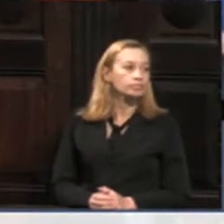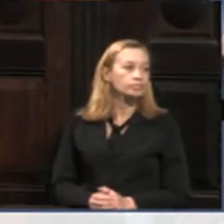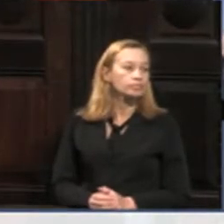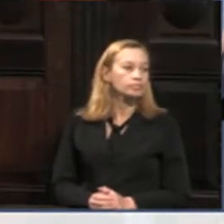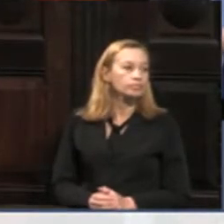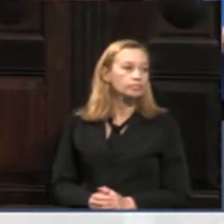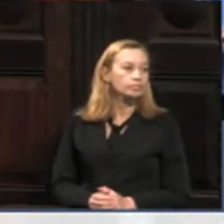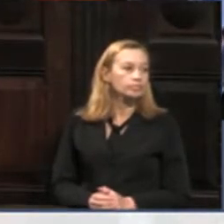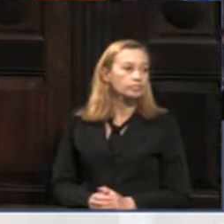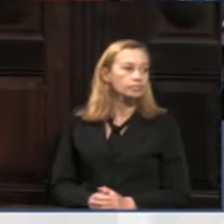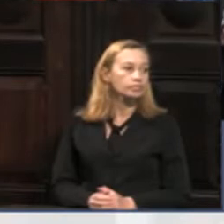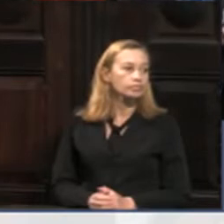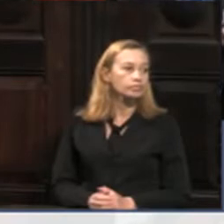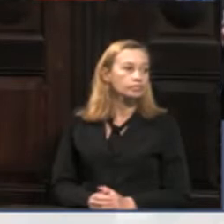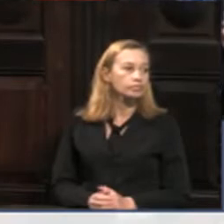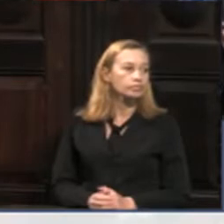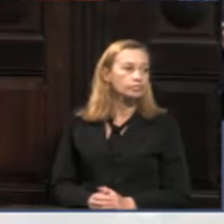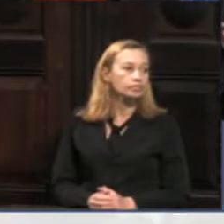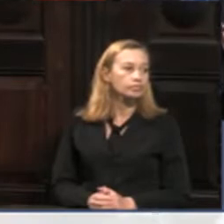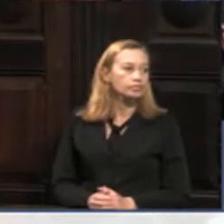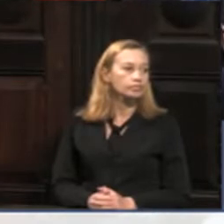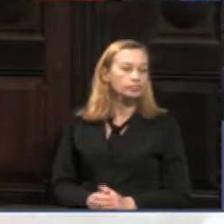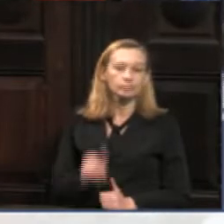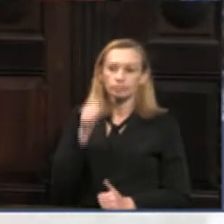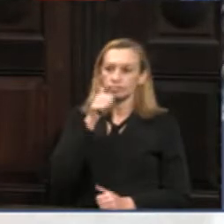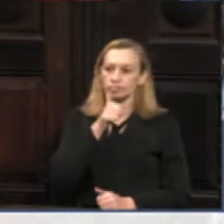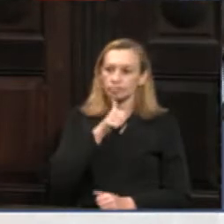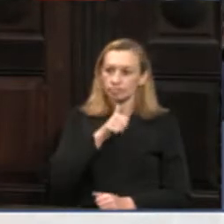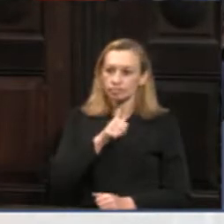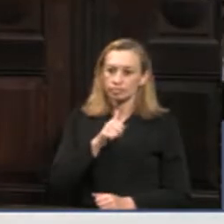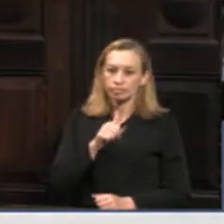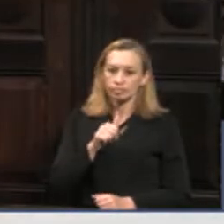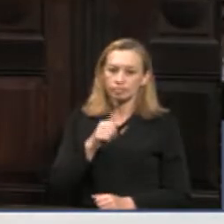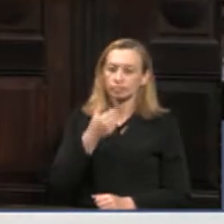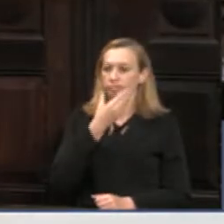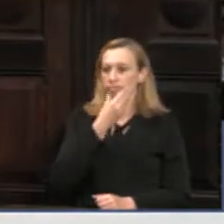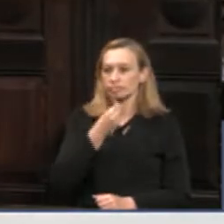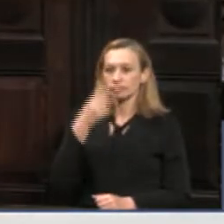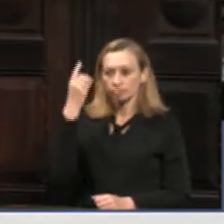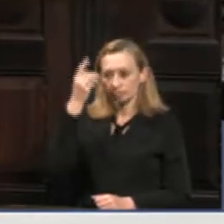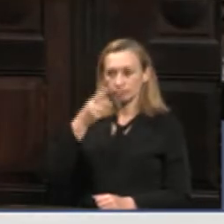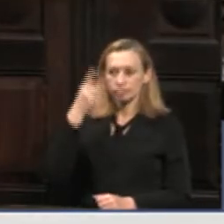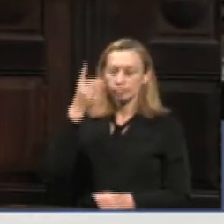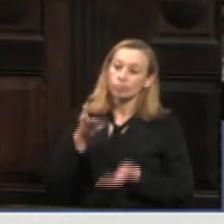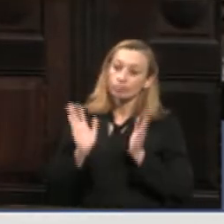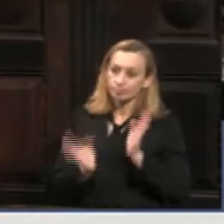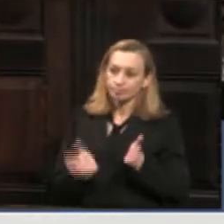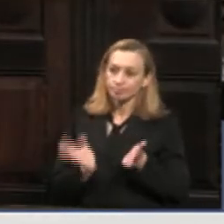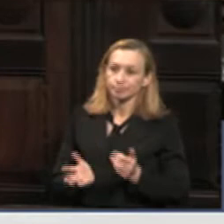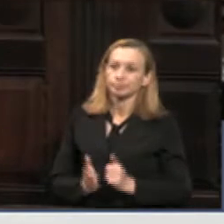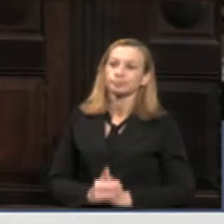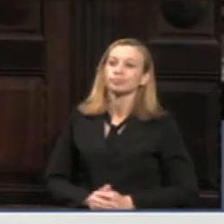senhoras e senhores deputados, hoje,